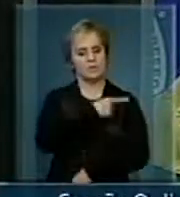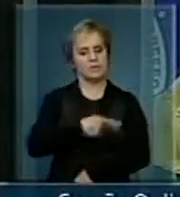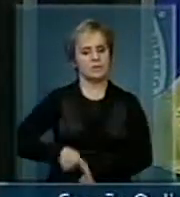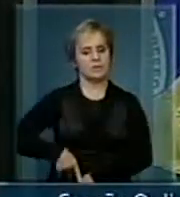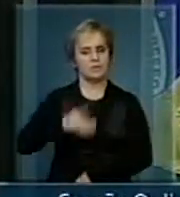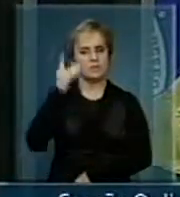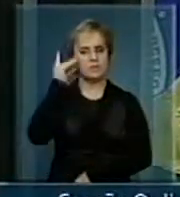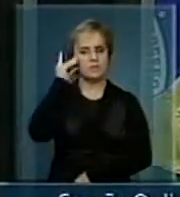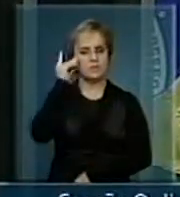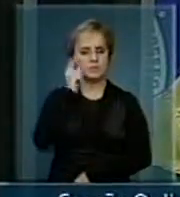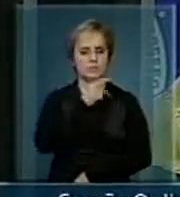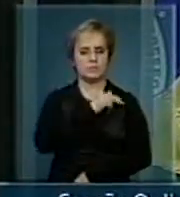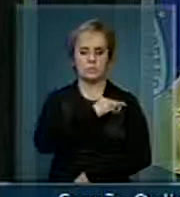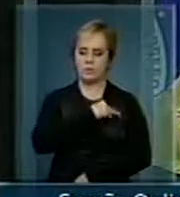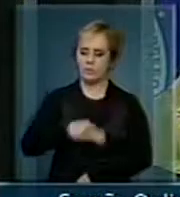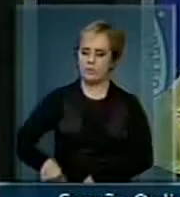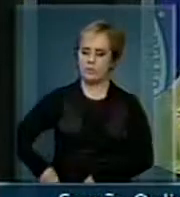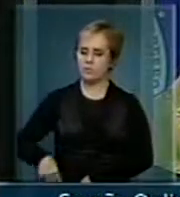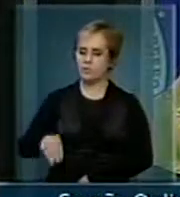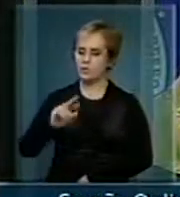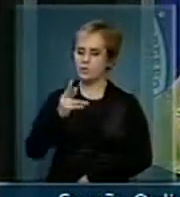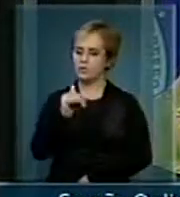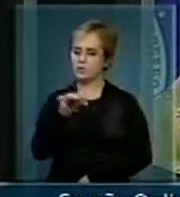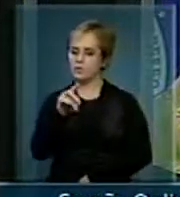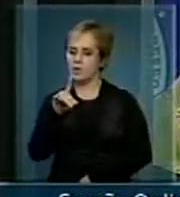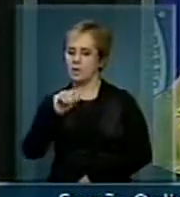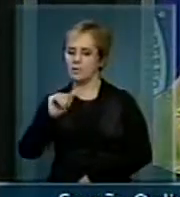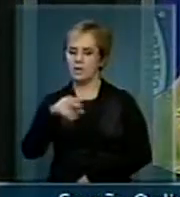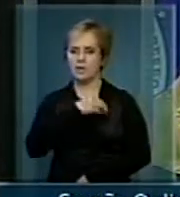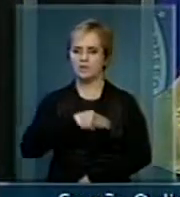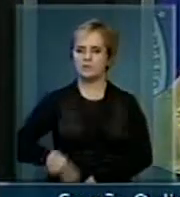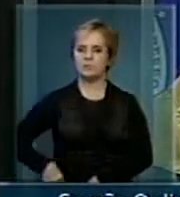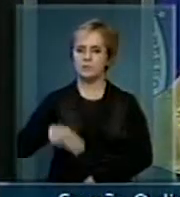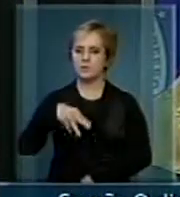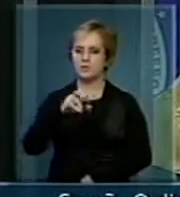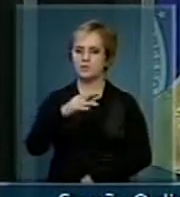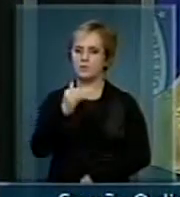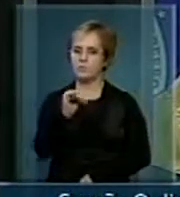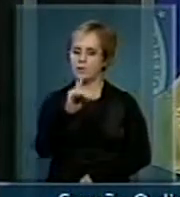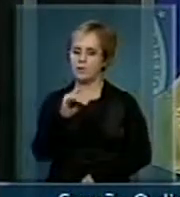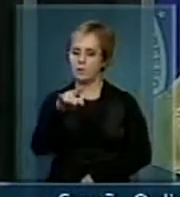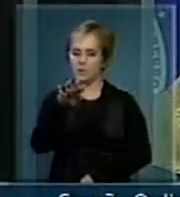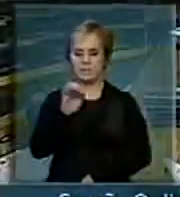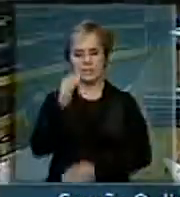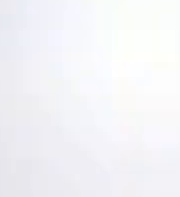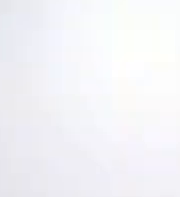Fernando Haddad, ministro Aloysio Mercadante, e agradeço Vossa Excelência por este momento.